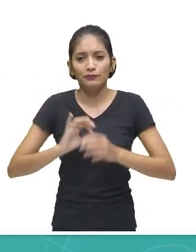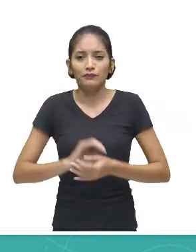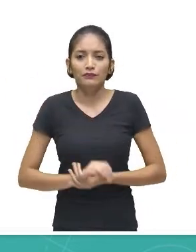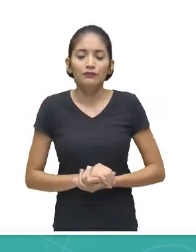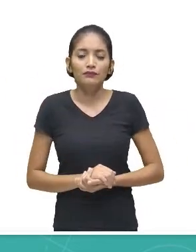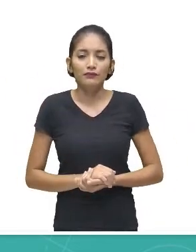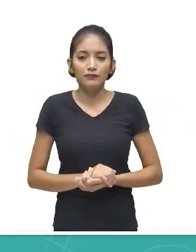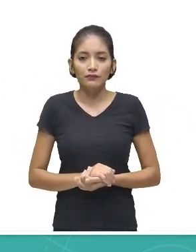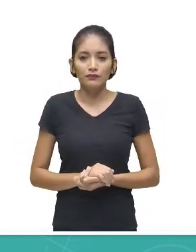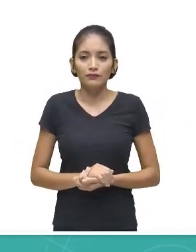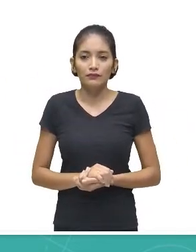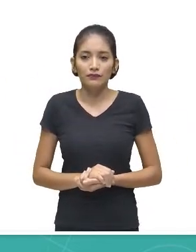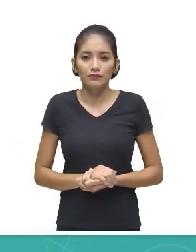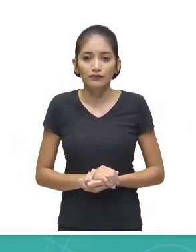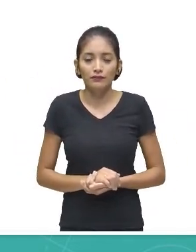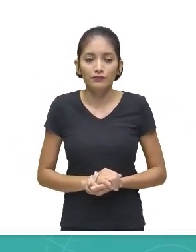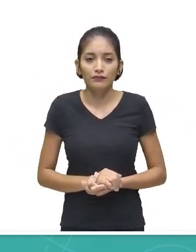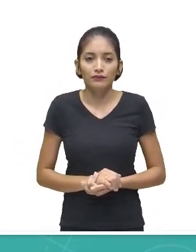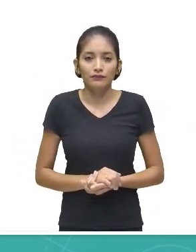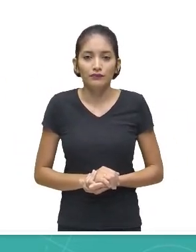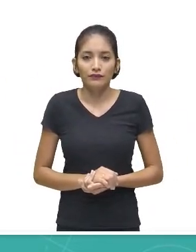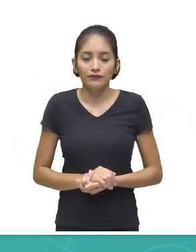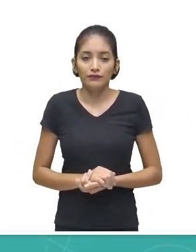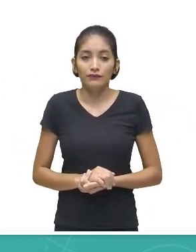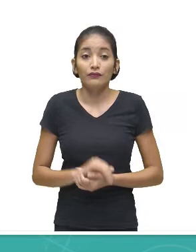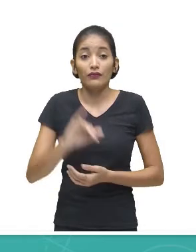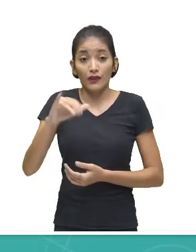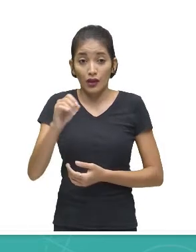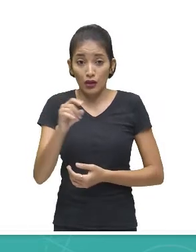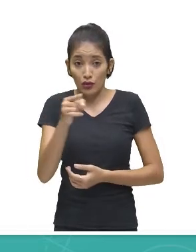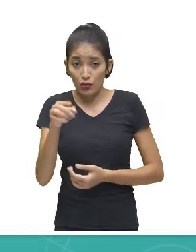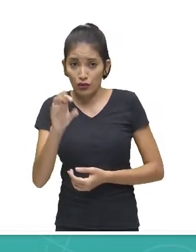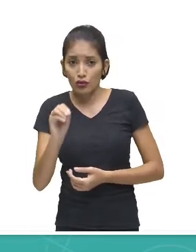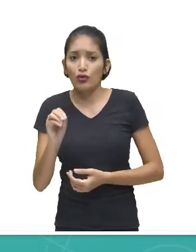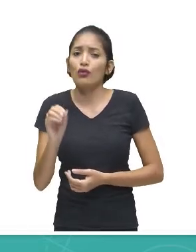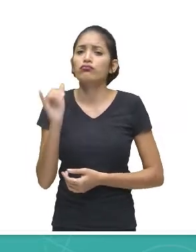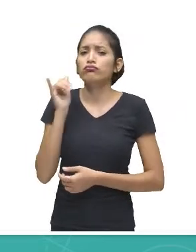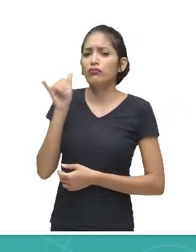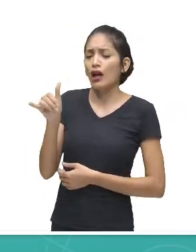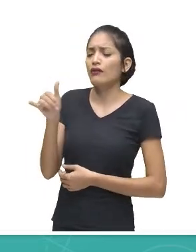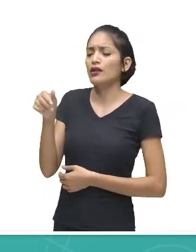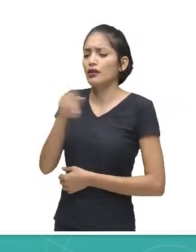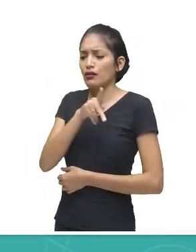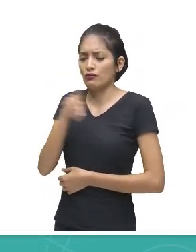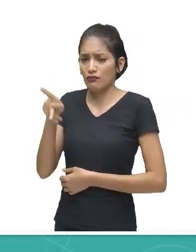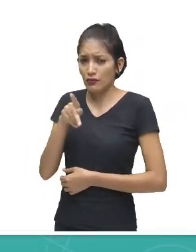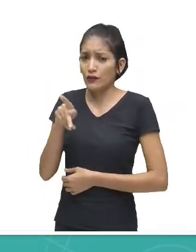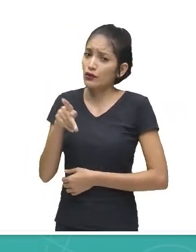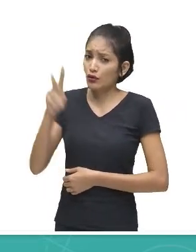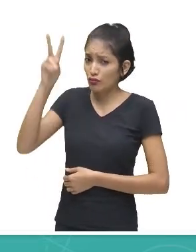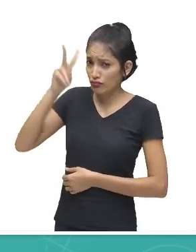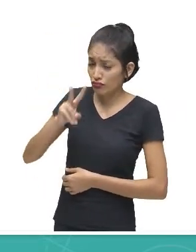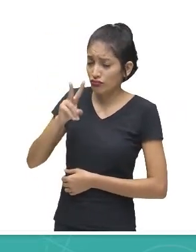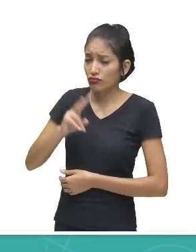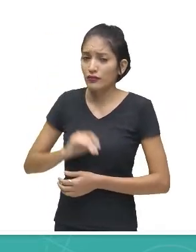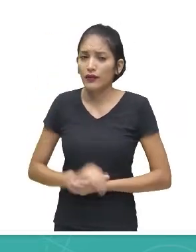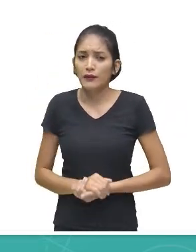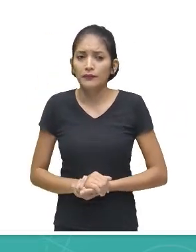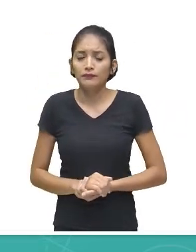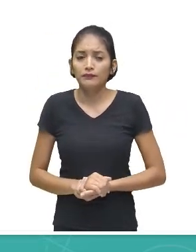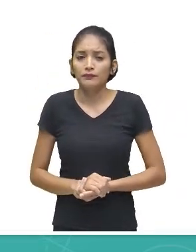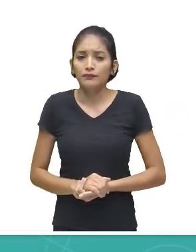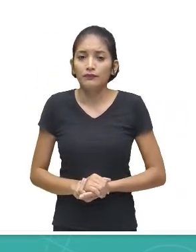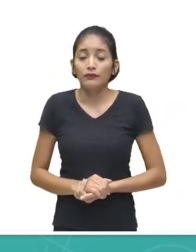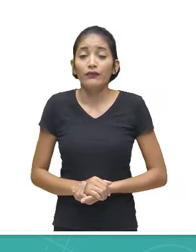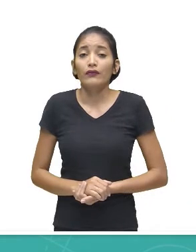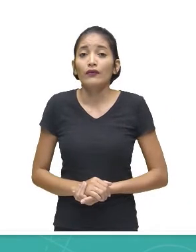Muito bem, olha aí. Joãozinho diz para o professor de história. Observe aqui